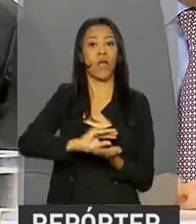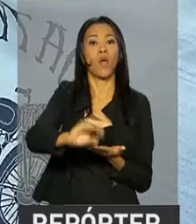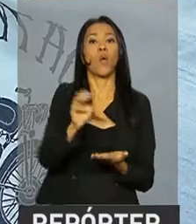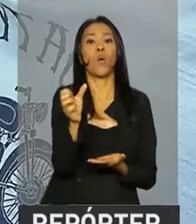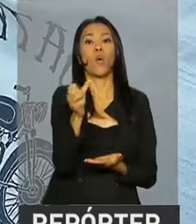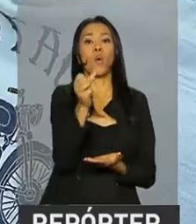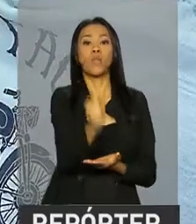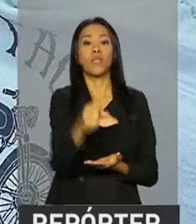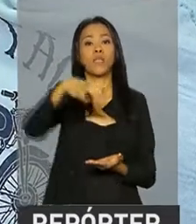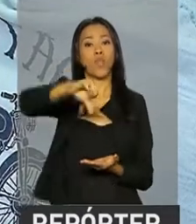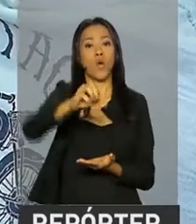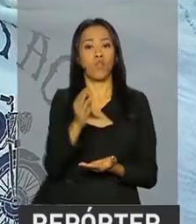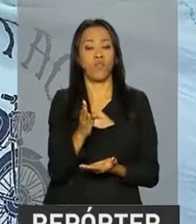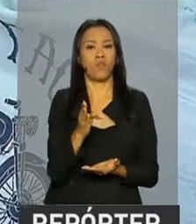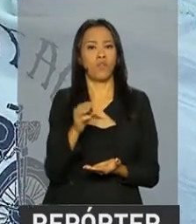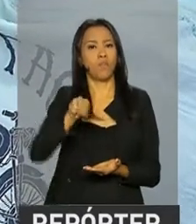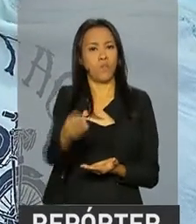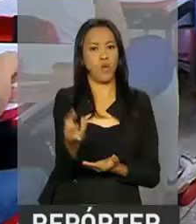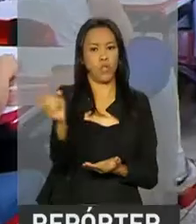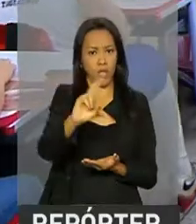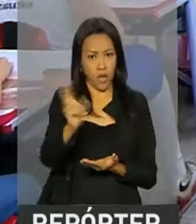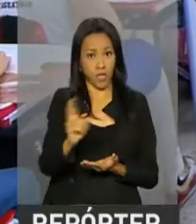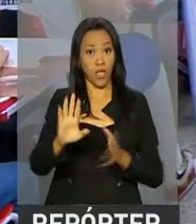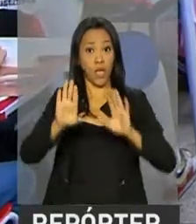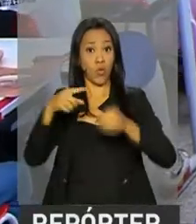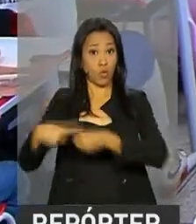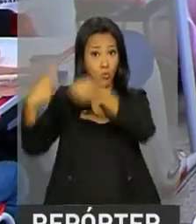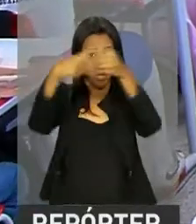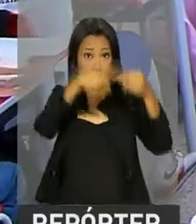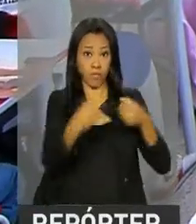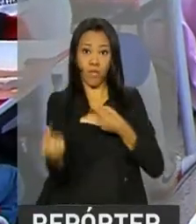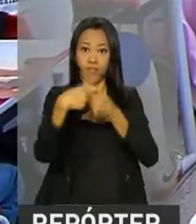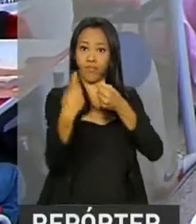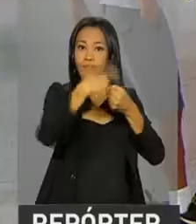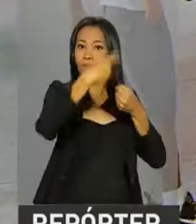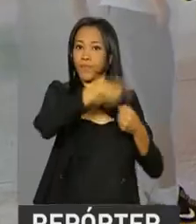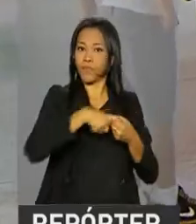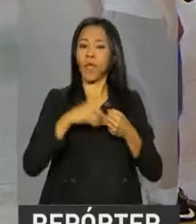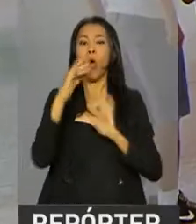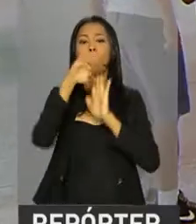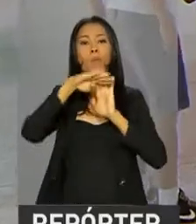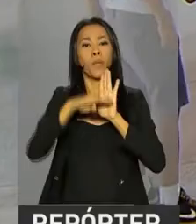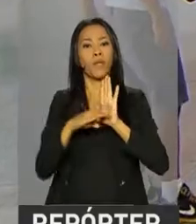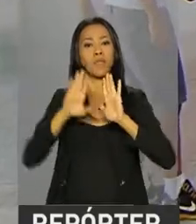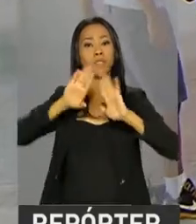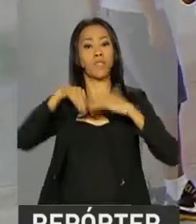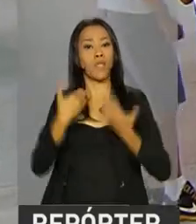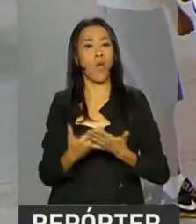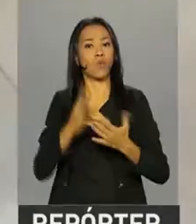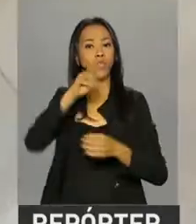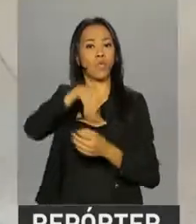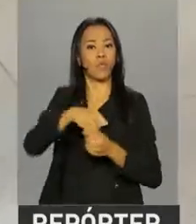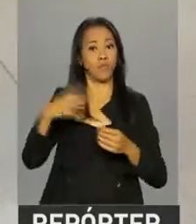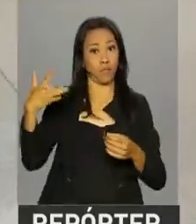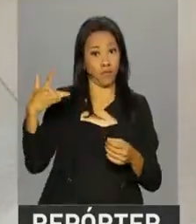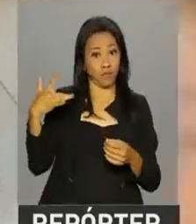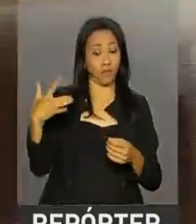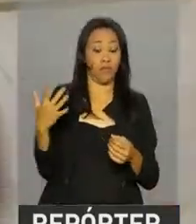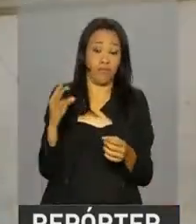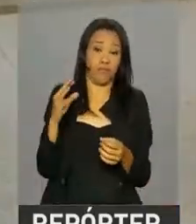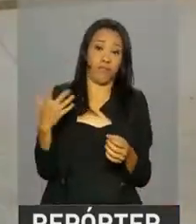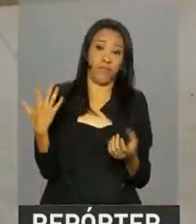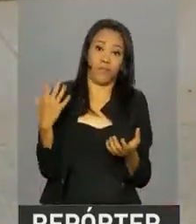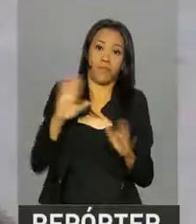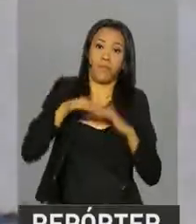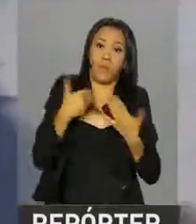reais para os municípios que aderirem ao novo programa saúde na escola as ervas será empregada em ações de prevenção